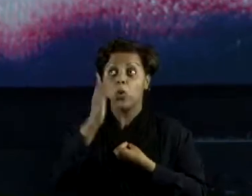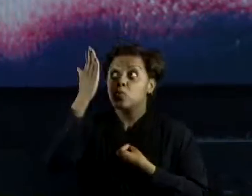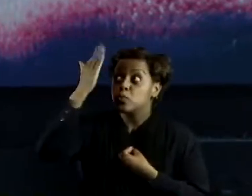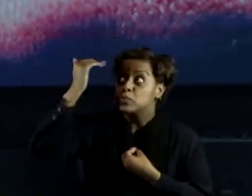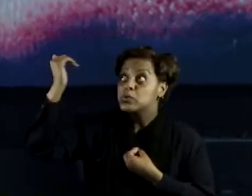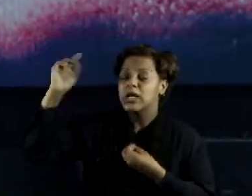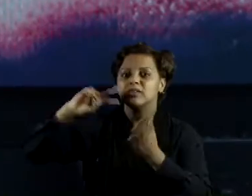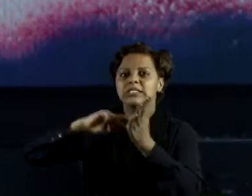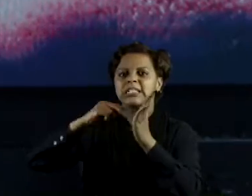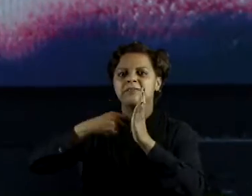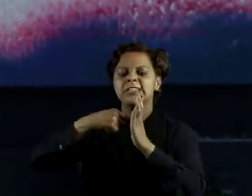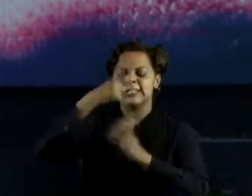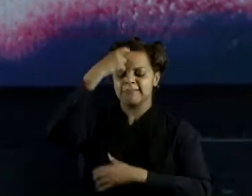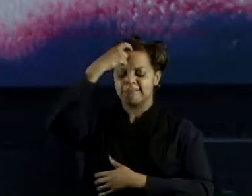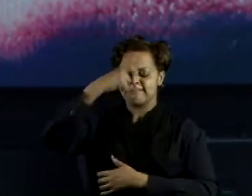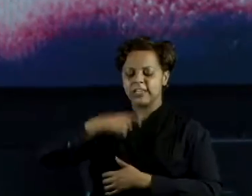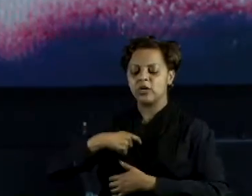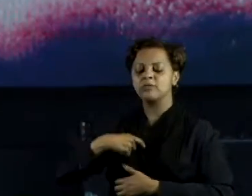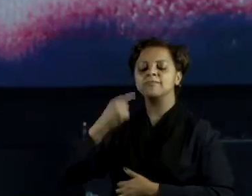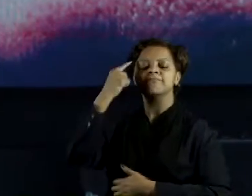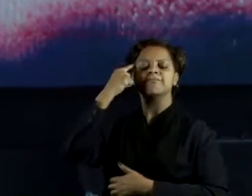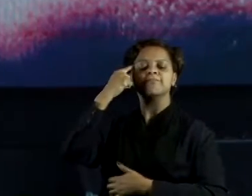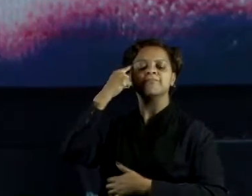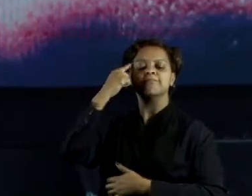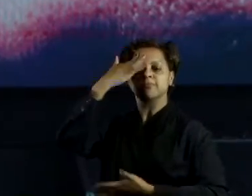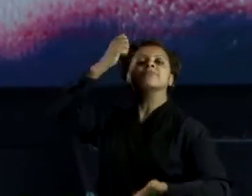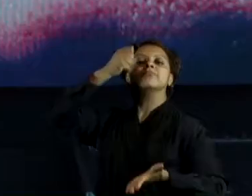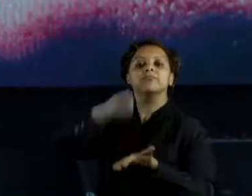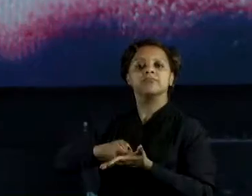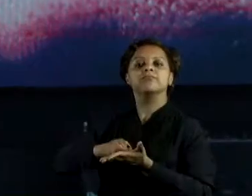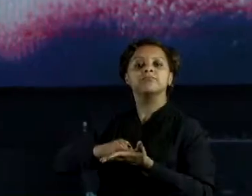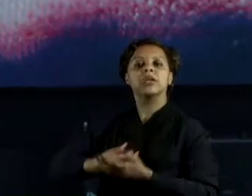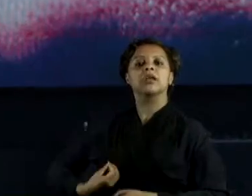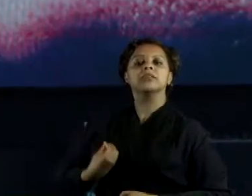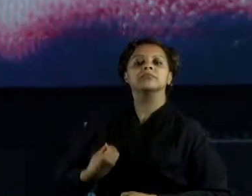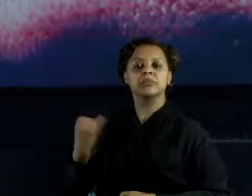decisões importantes que você vai tomar na tua vida.